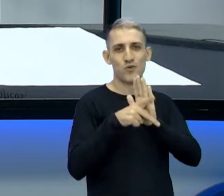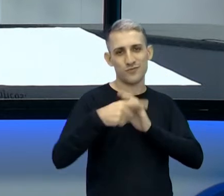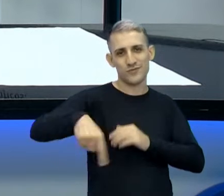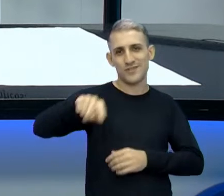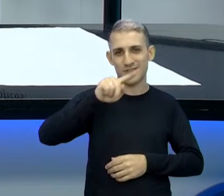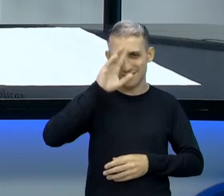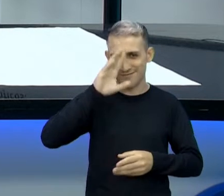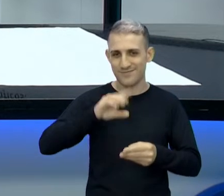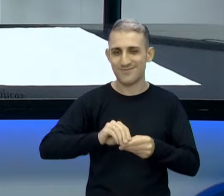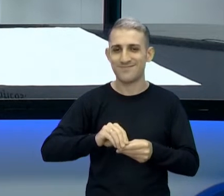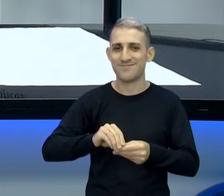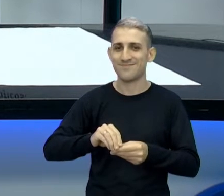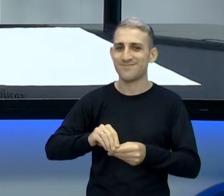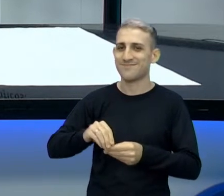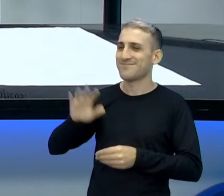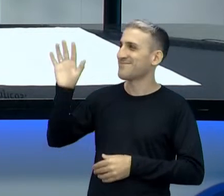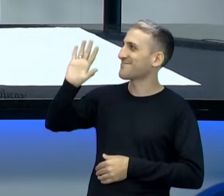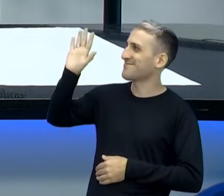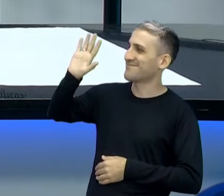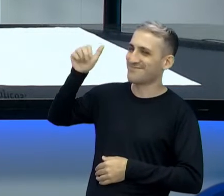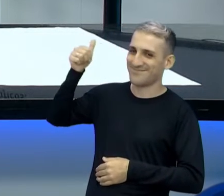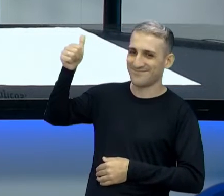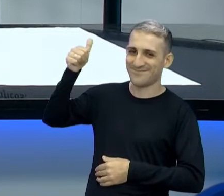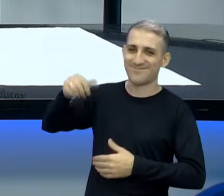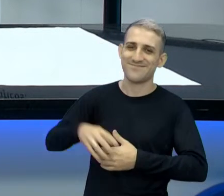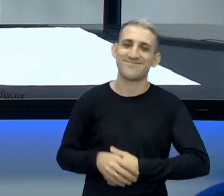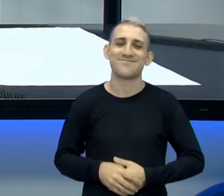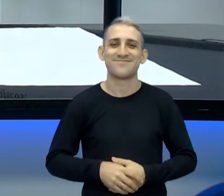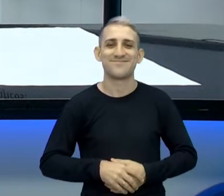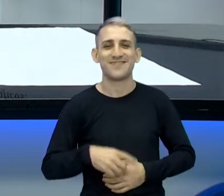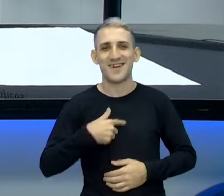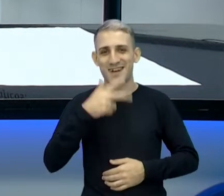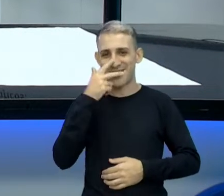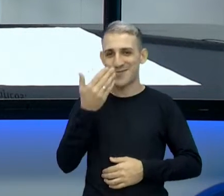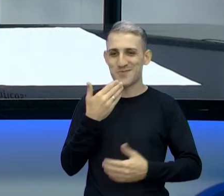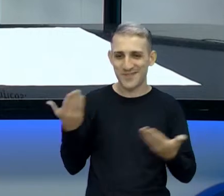né, Laércio? Boa tarde, Laércio. O Laércio estava almoçando,